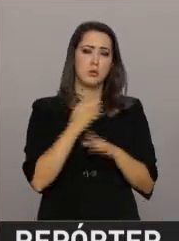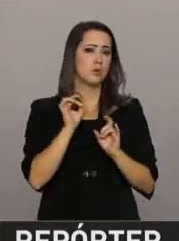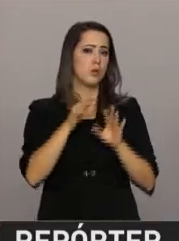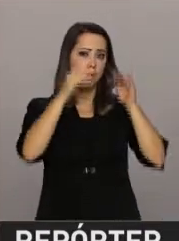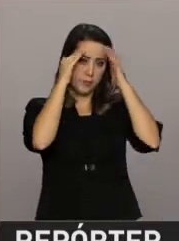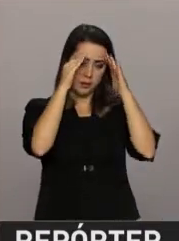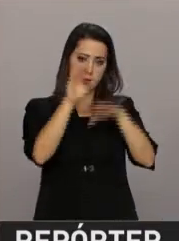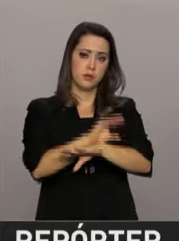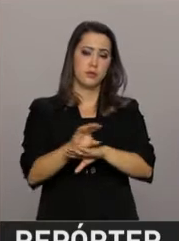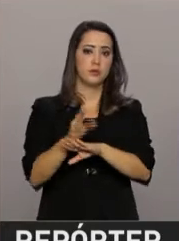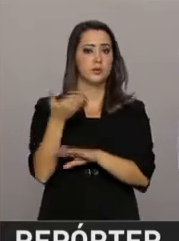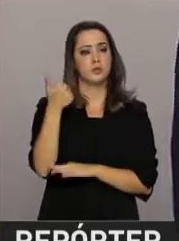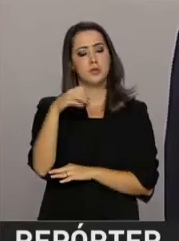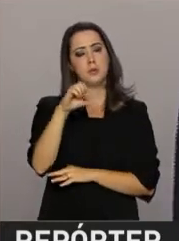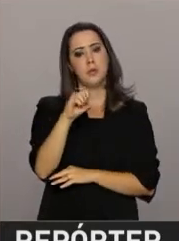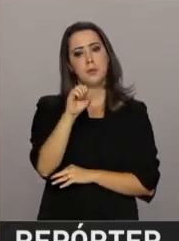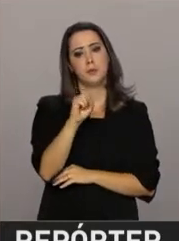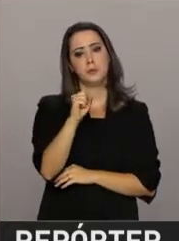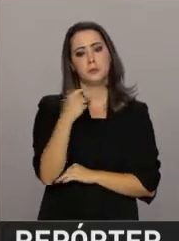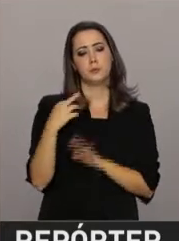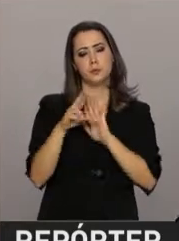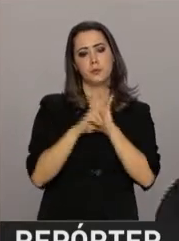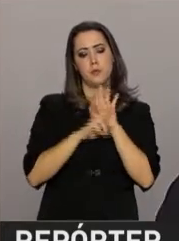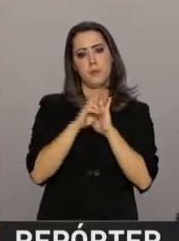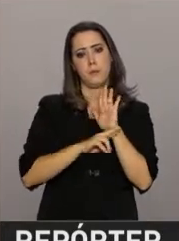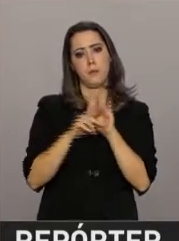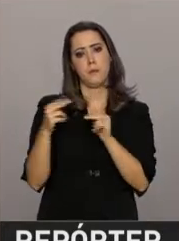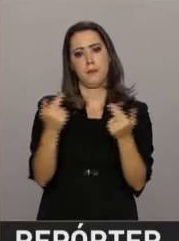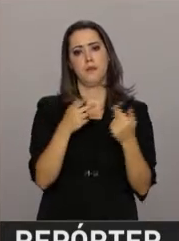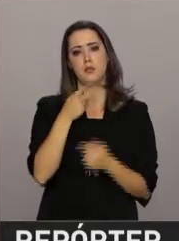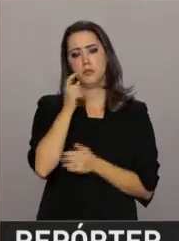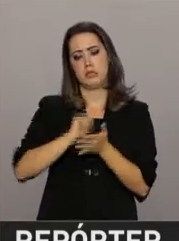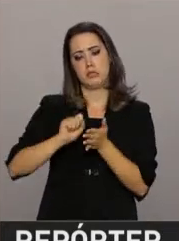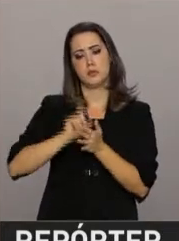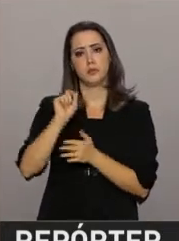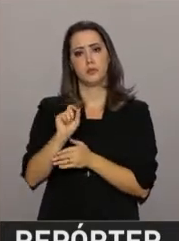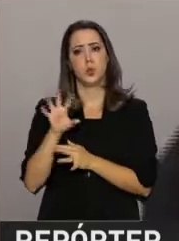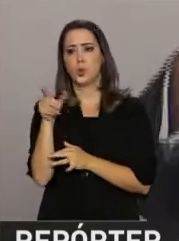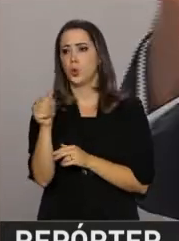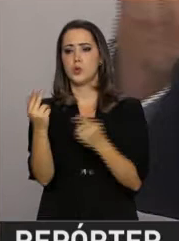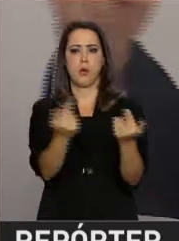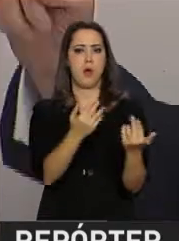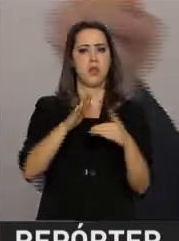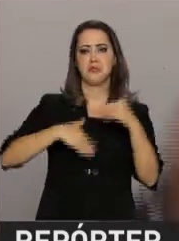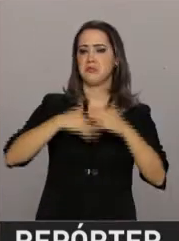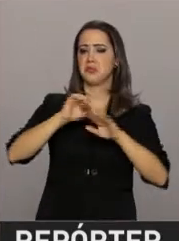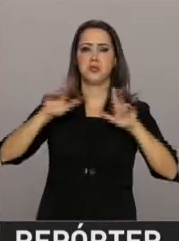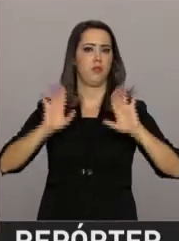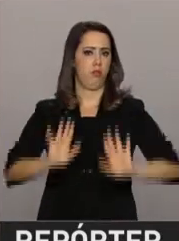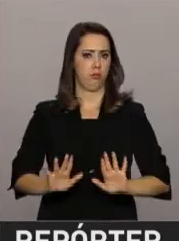1988 a regra da igualdade que estava sendo formulada todos são iguais perante a lei sem distinção de sexo raça